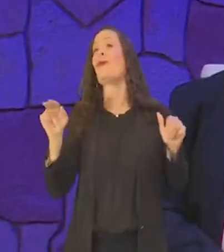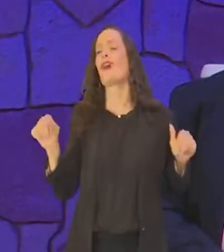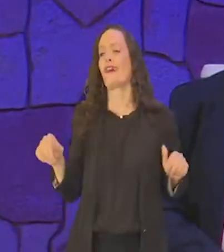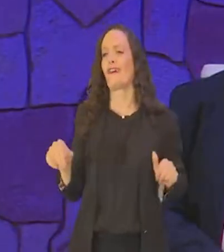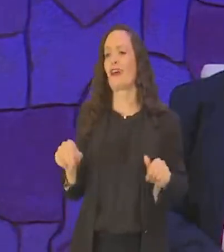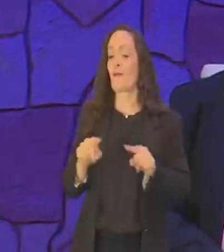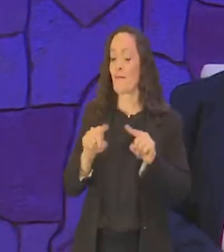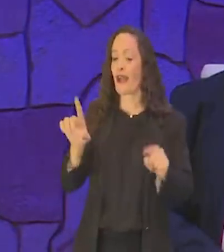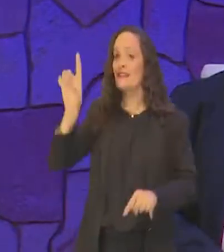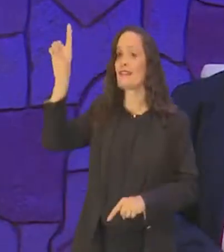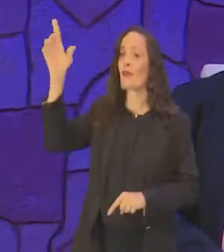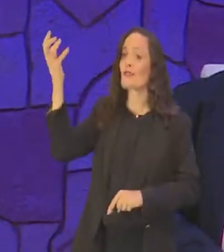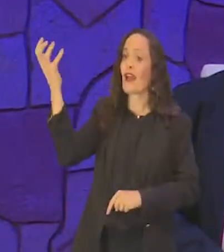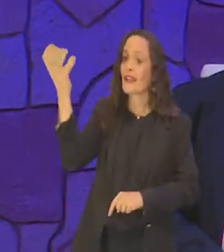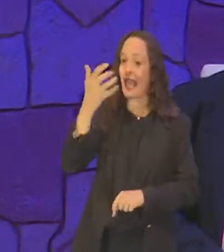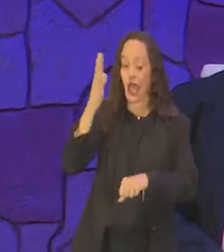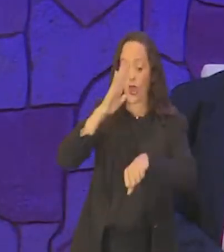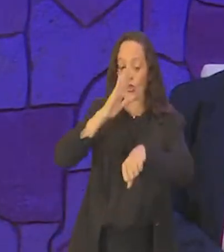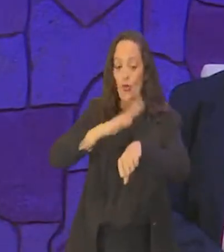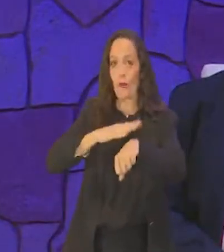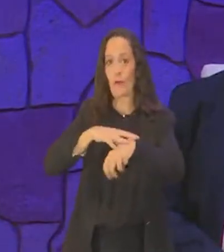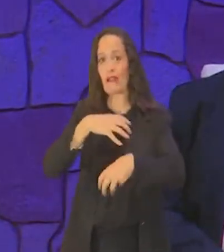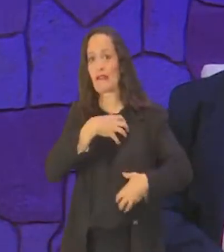partir deste momento